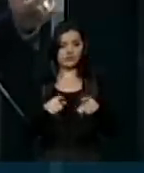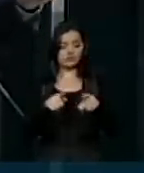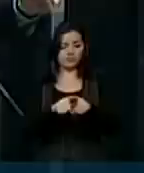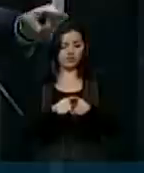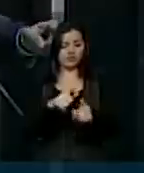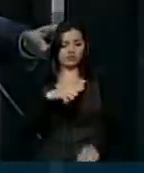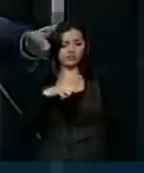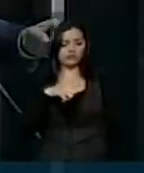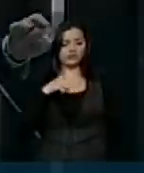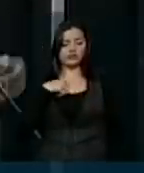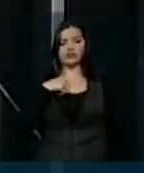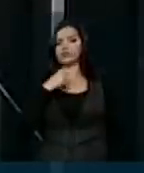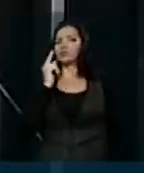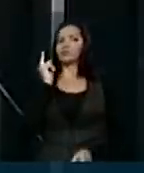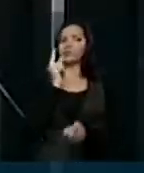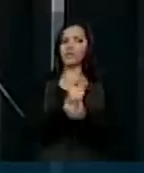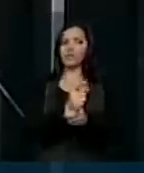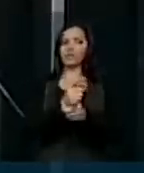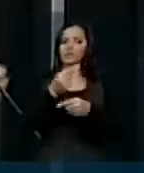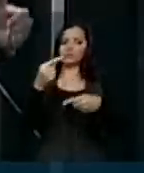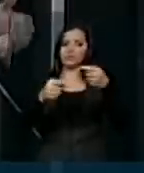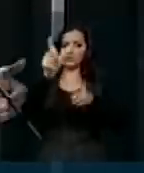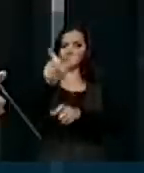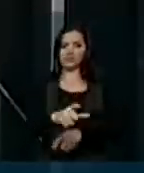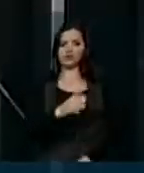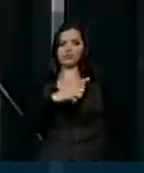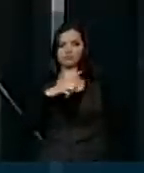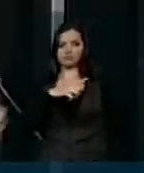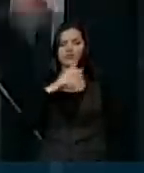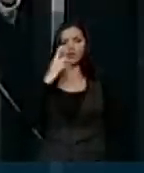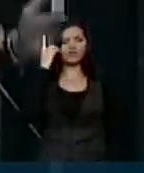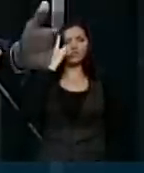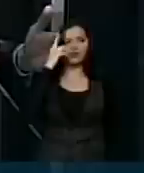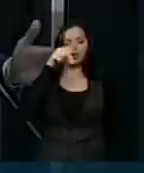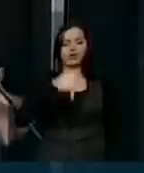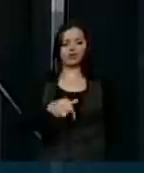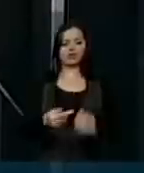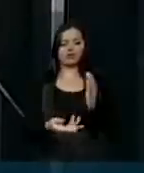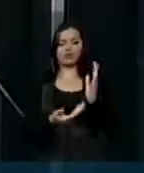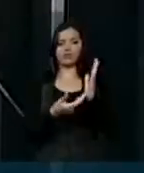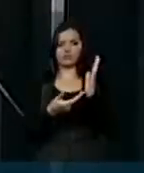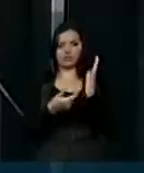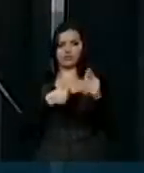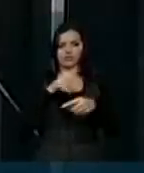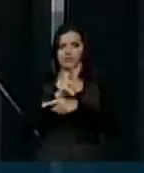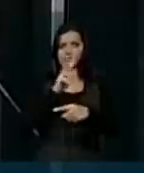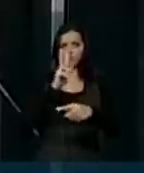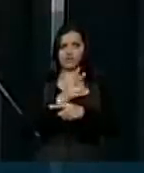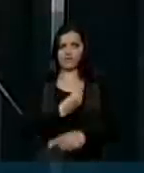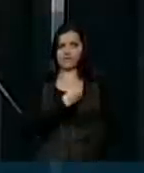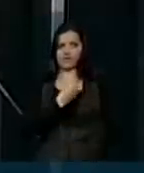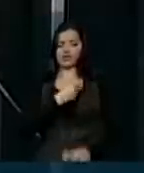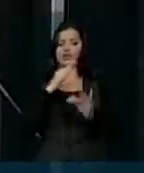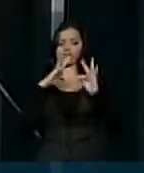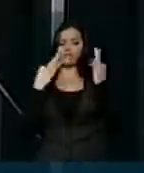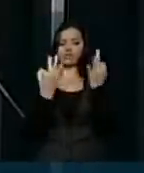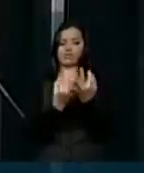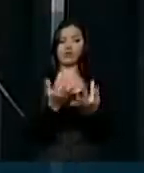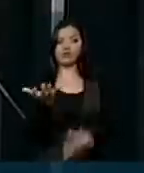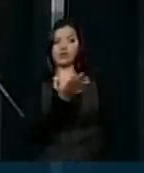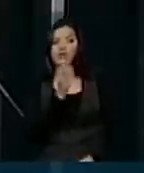encontram em parlamentares desta casa que se levantam na defesa da vida e da família,